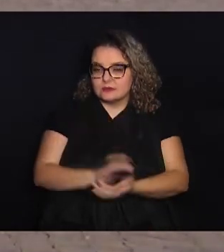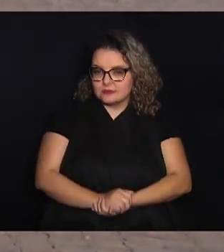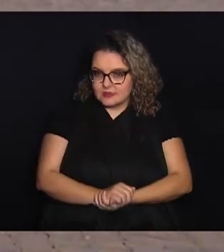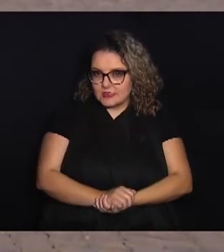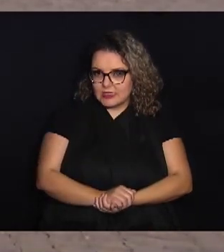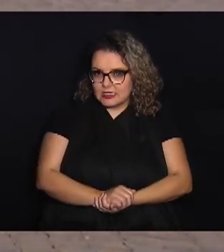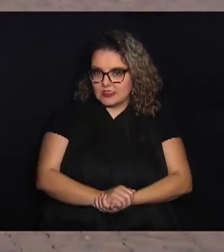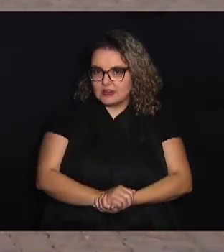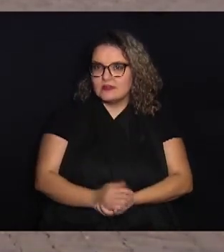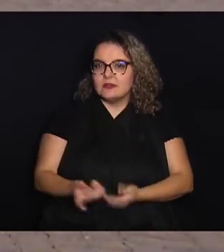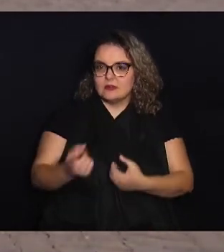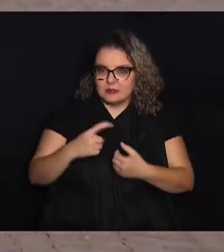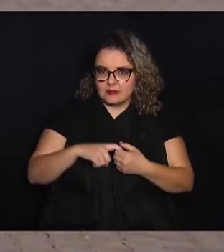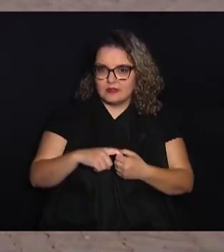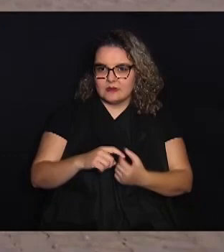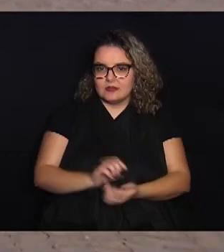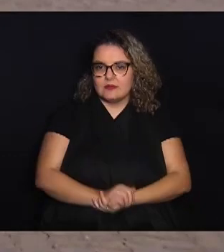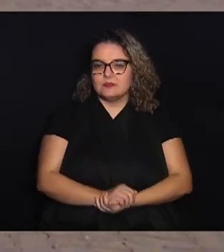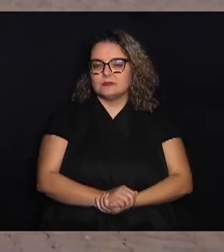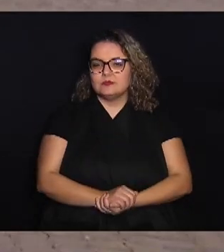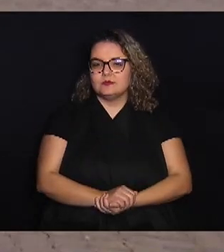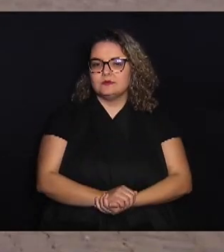oficialmente a cidade começou.